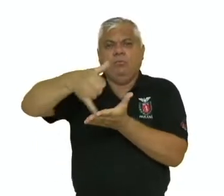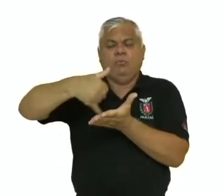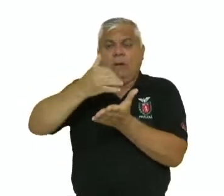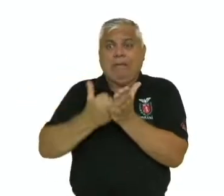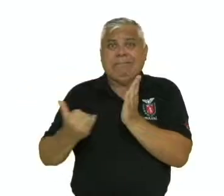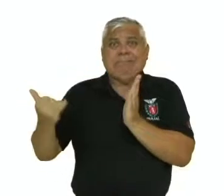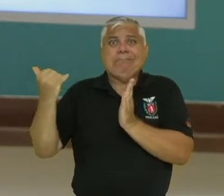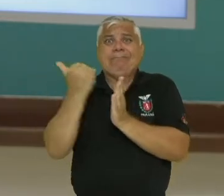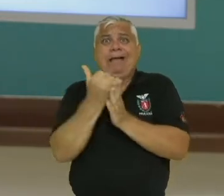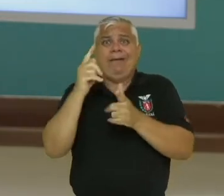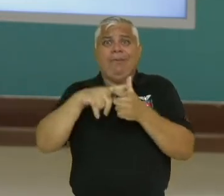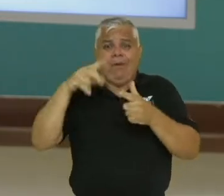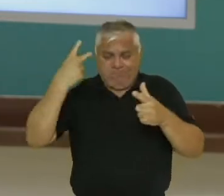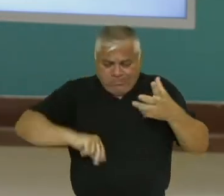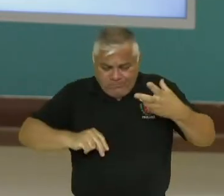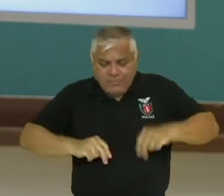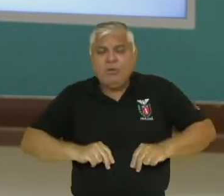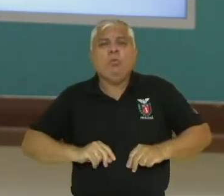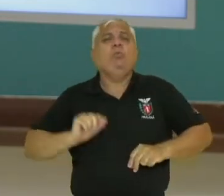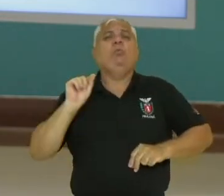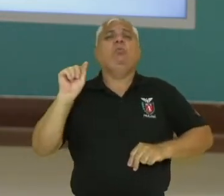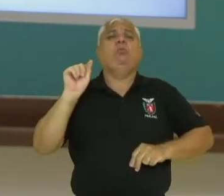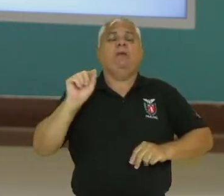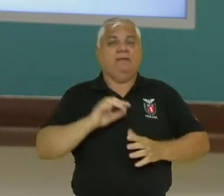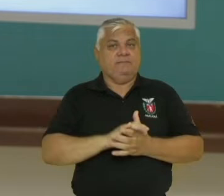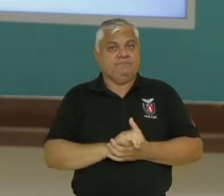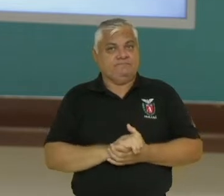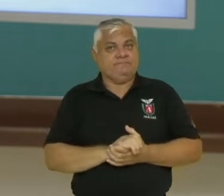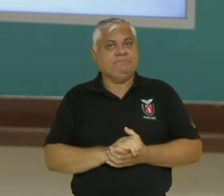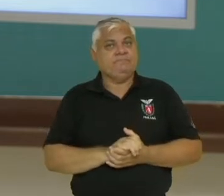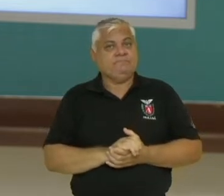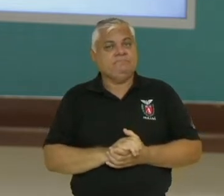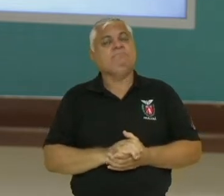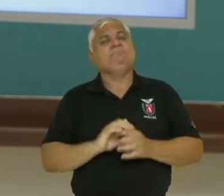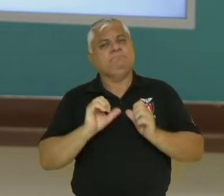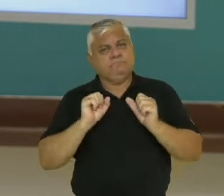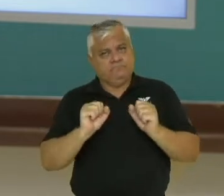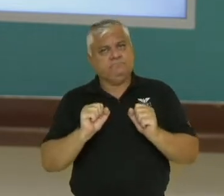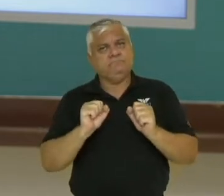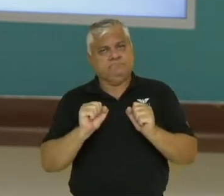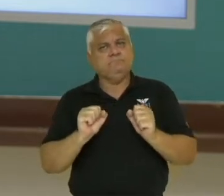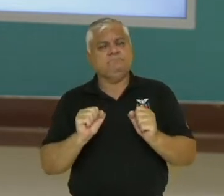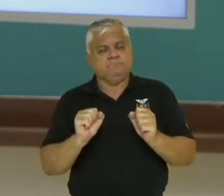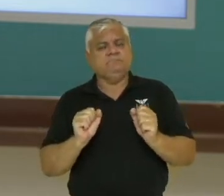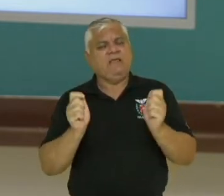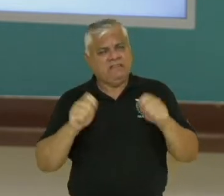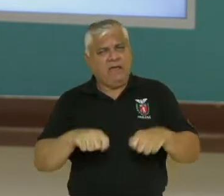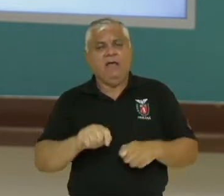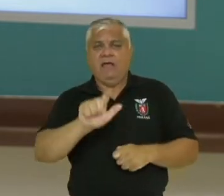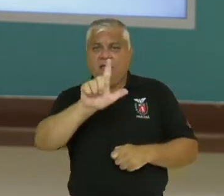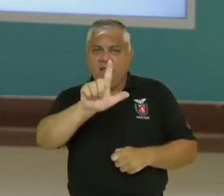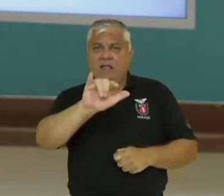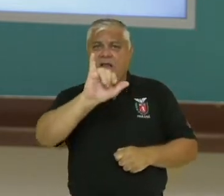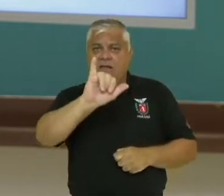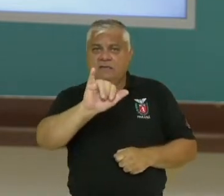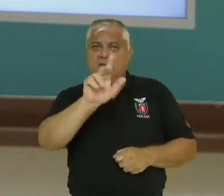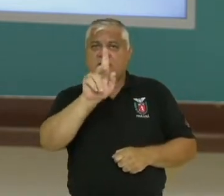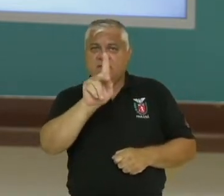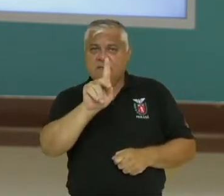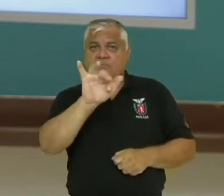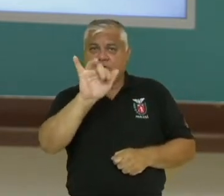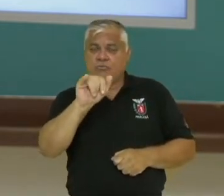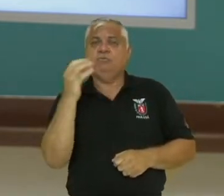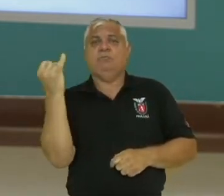saturada que pode causar no nosso corpo? Então assim, nós podemos e devemos consumir lipídios, eles são